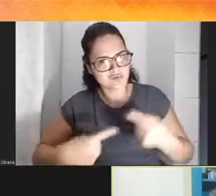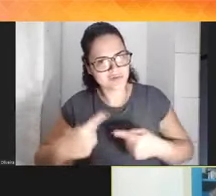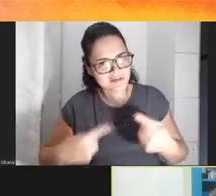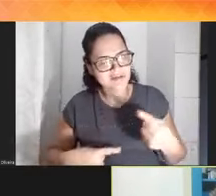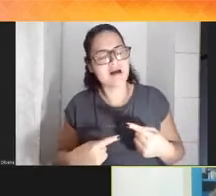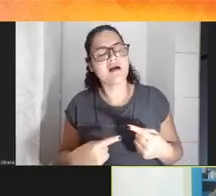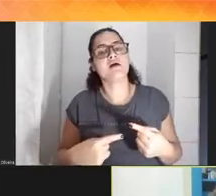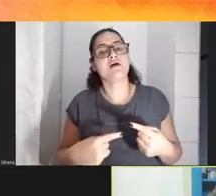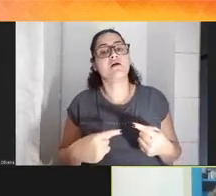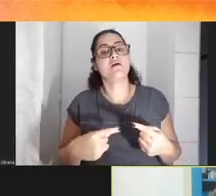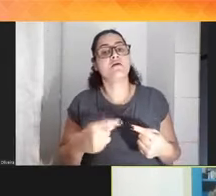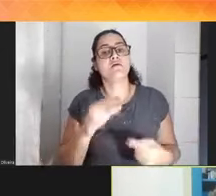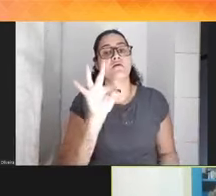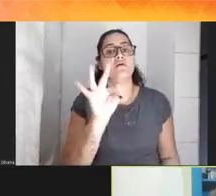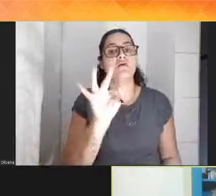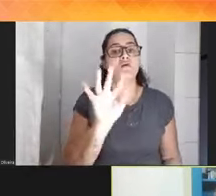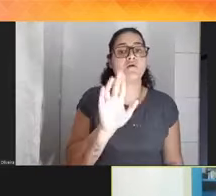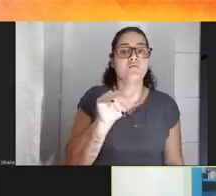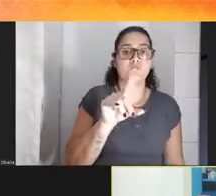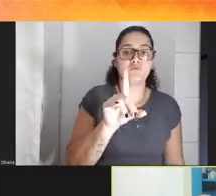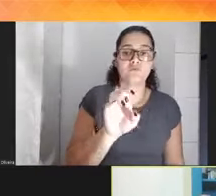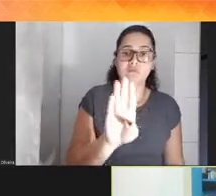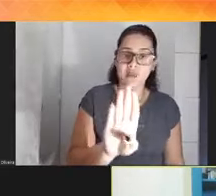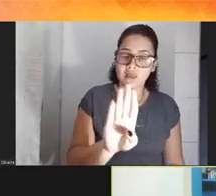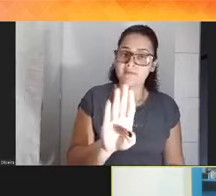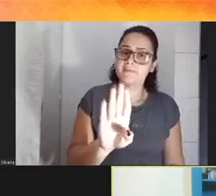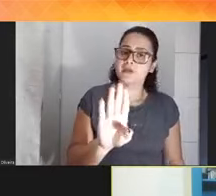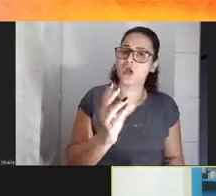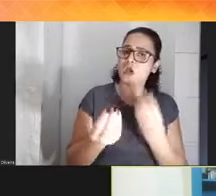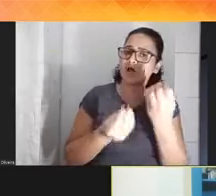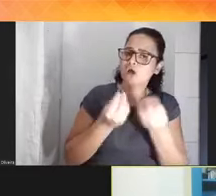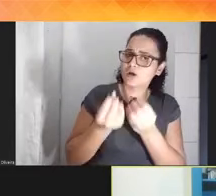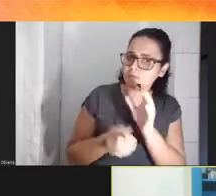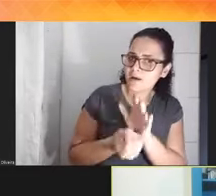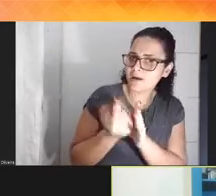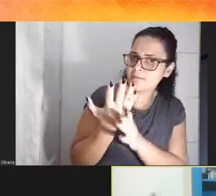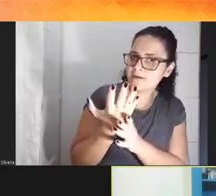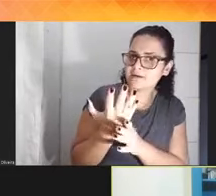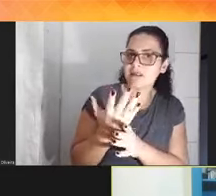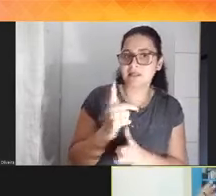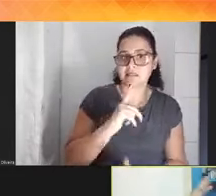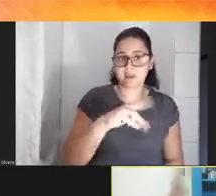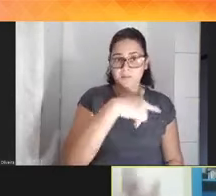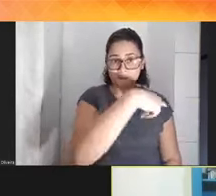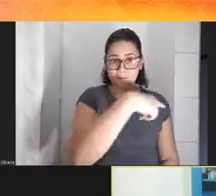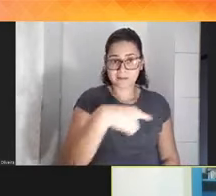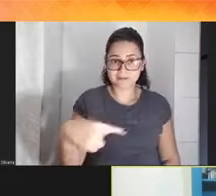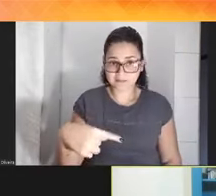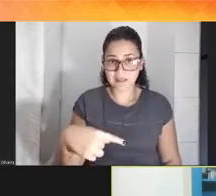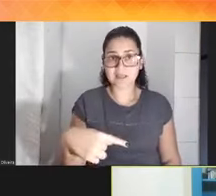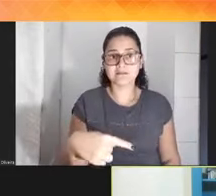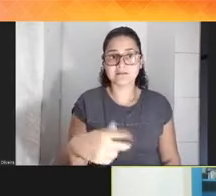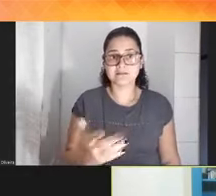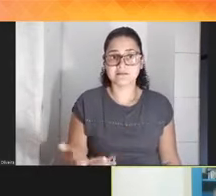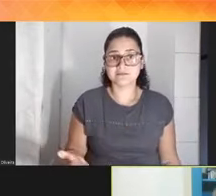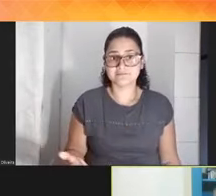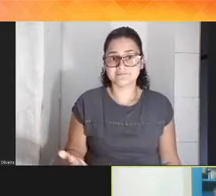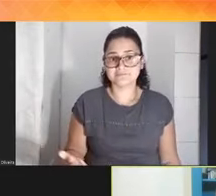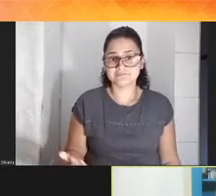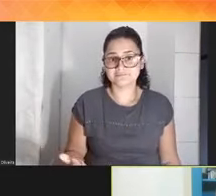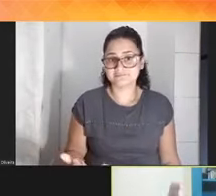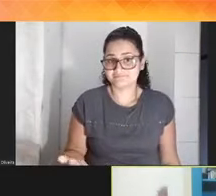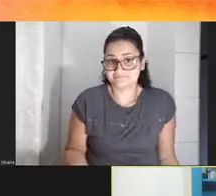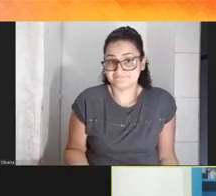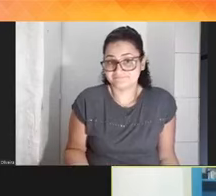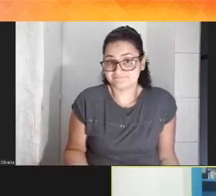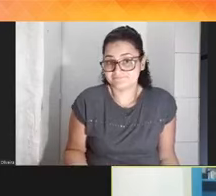se deu, como a Fátima colocou aqui, você tem um presidente da República, um ministério, né? Presidente talvez, acho que ele nem sabe muito bem o